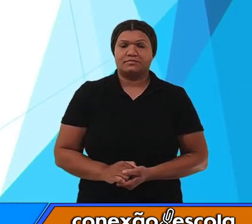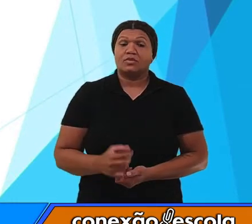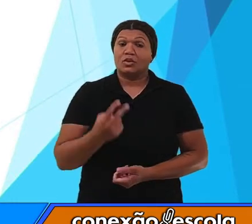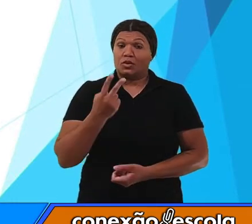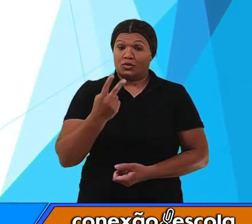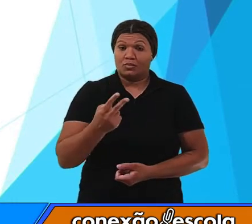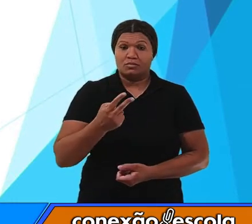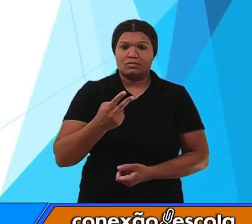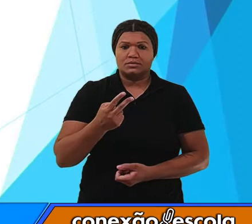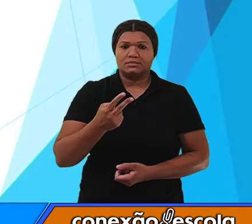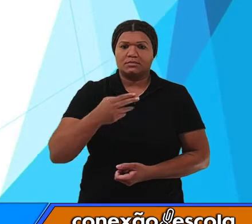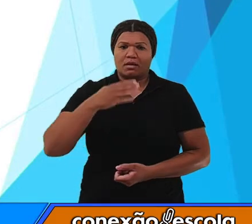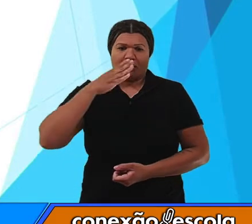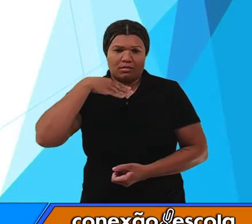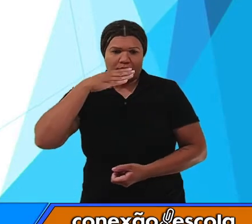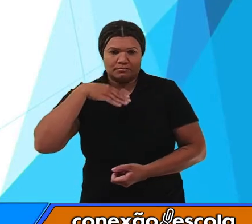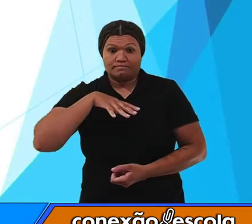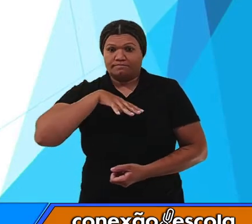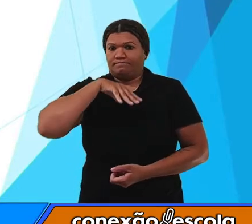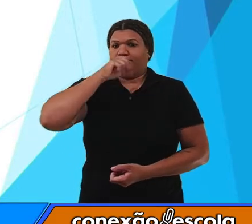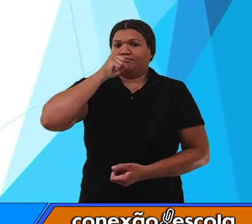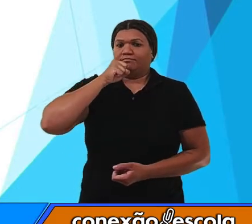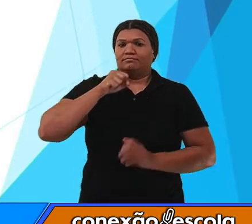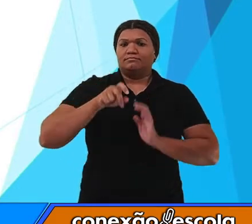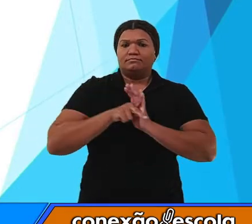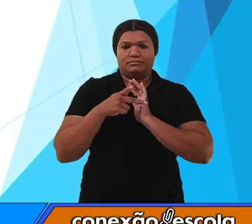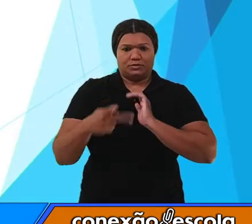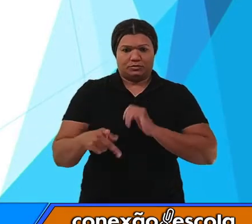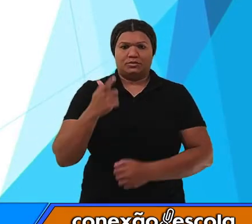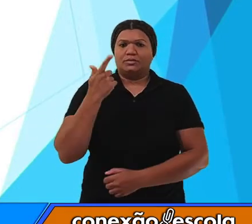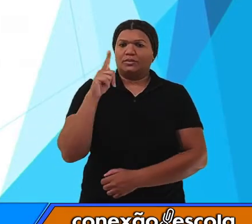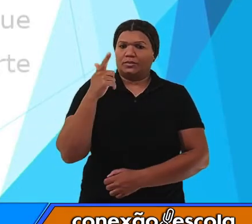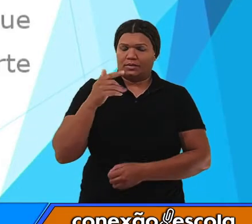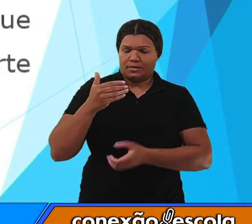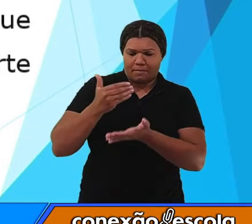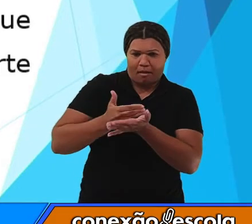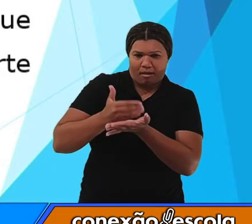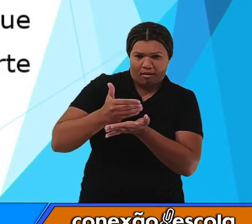2 pimentas de cheiro goiana picadas.